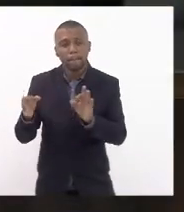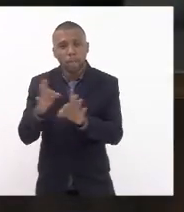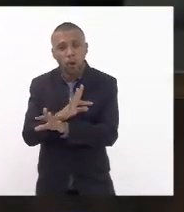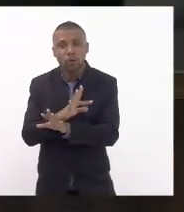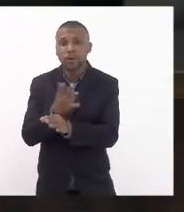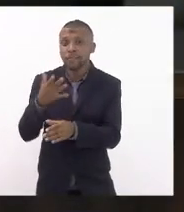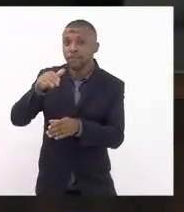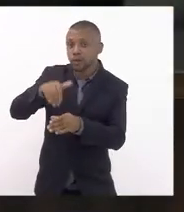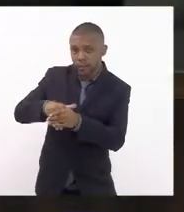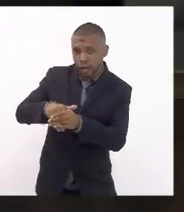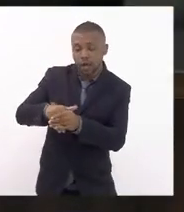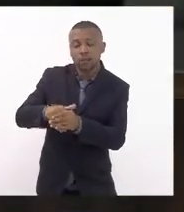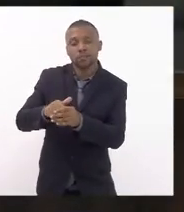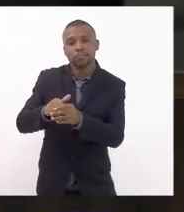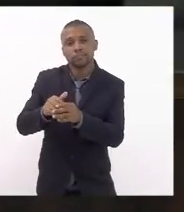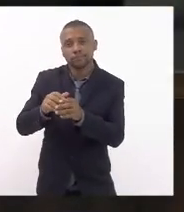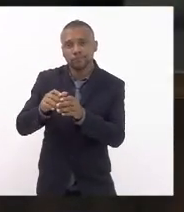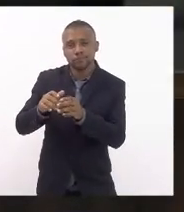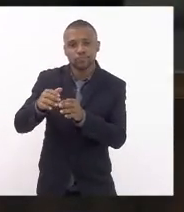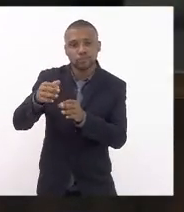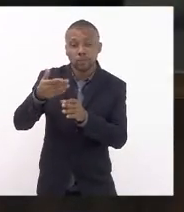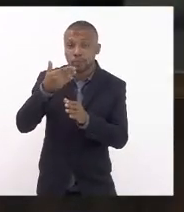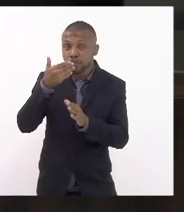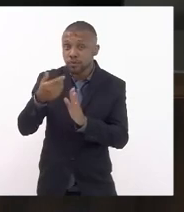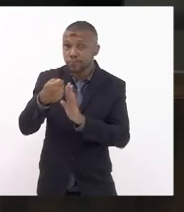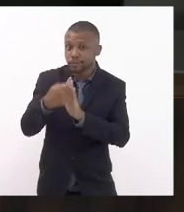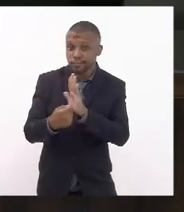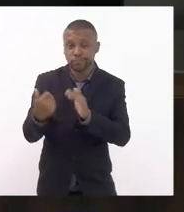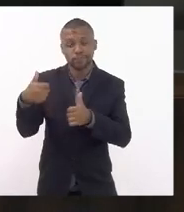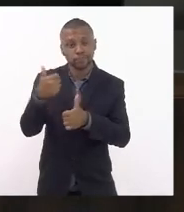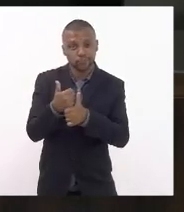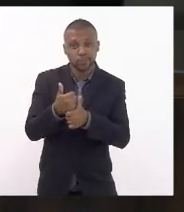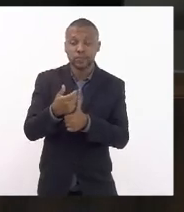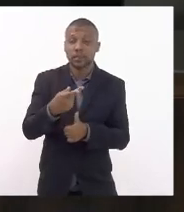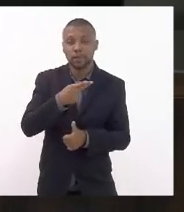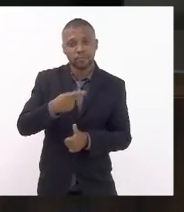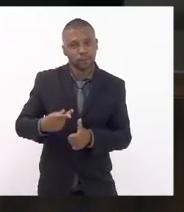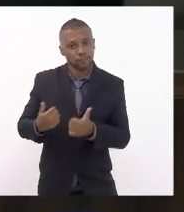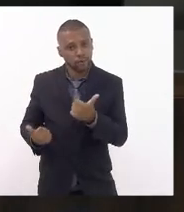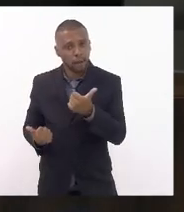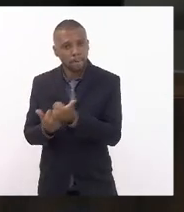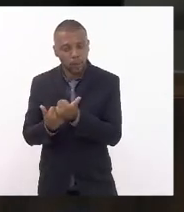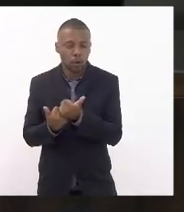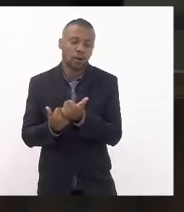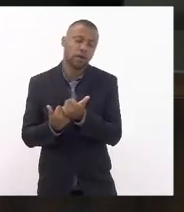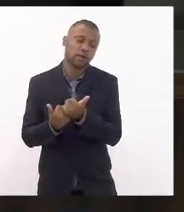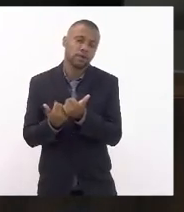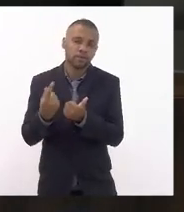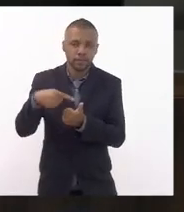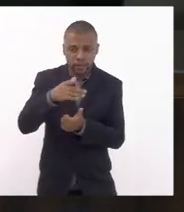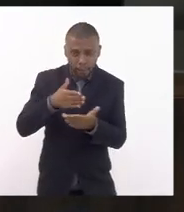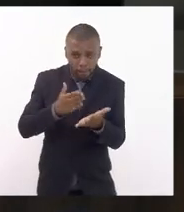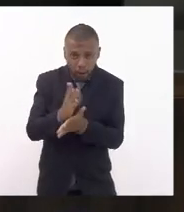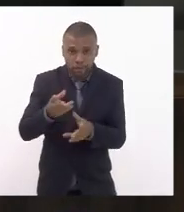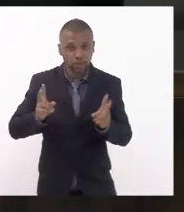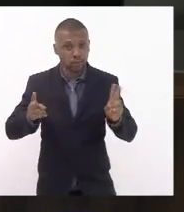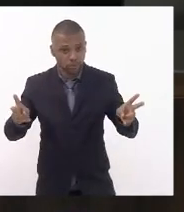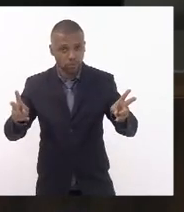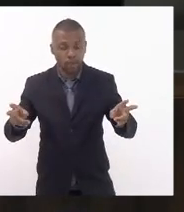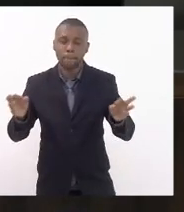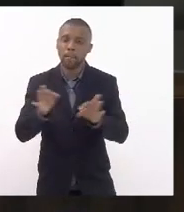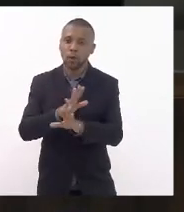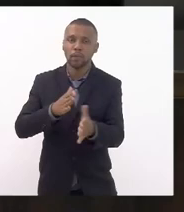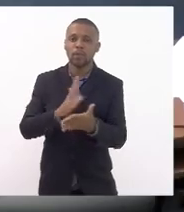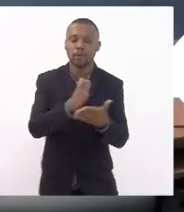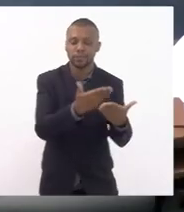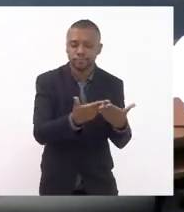substitutivo da Comissão de Constituição e Justiça, com forma final de redação que a presidência defere. Se os que aprovam, permaneçam como estão. Aprovado, vai ao autógrafo.